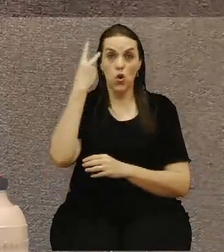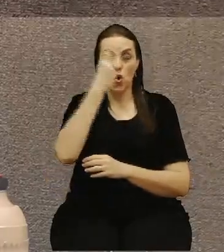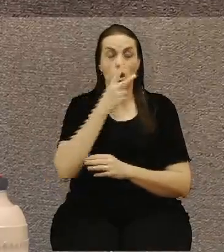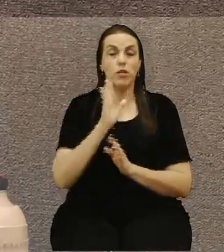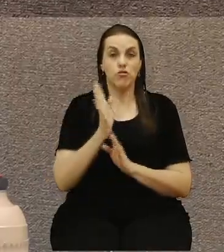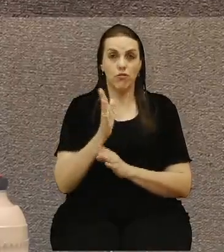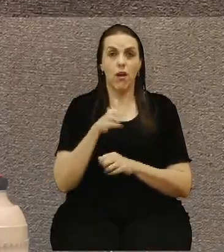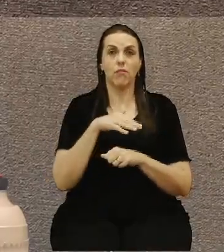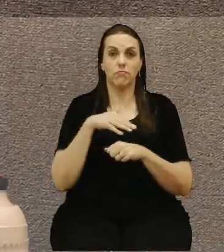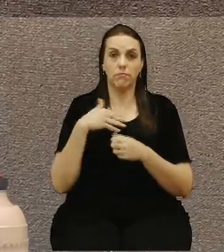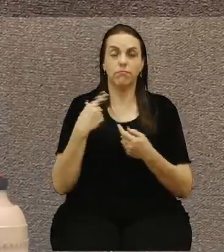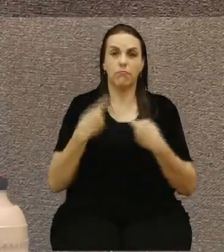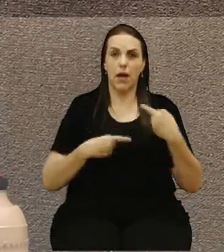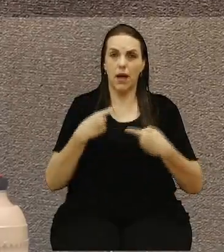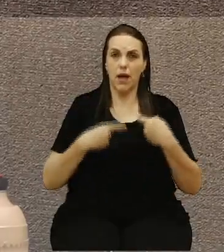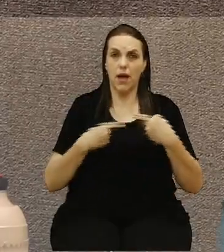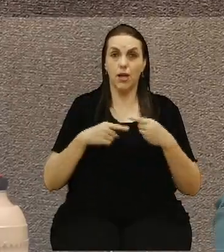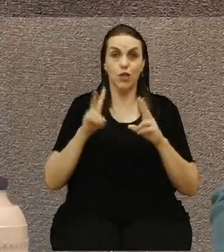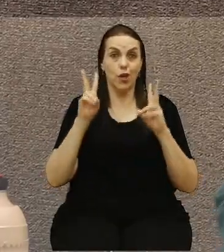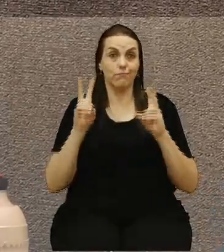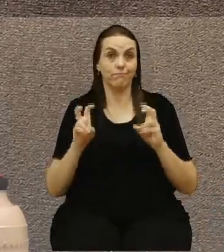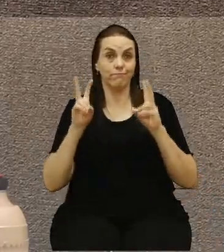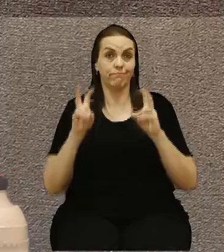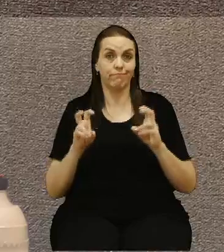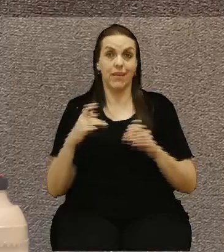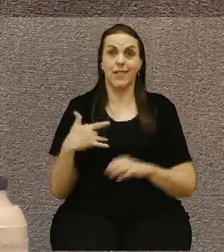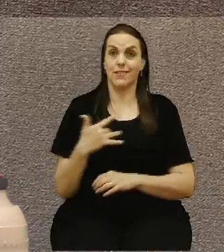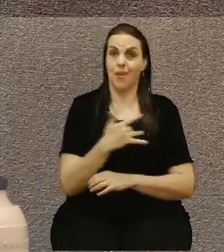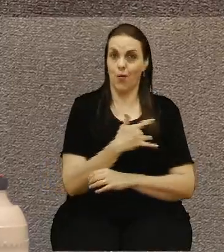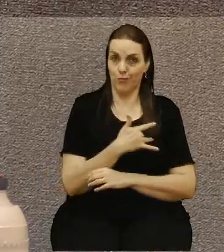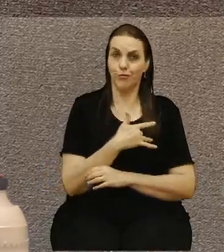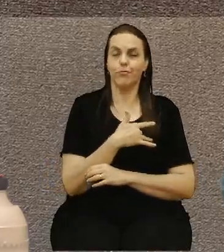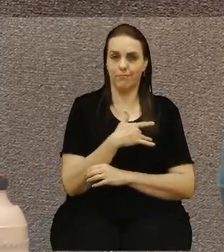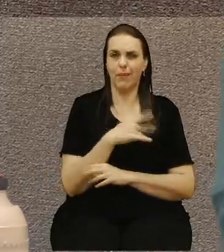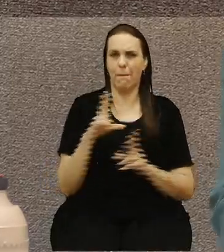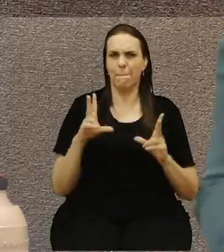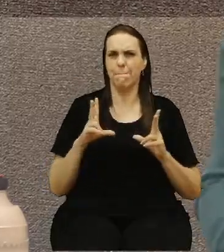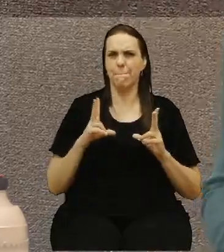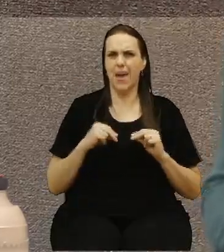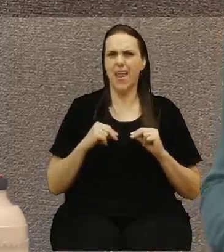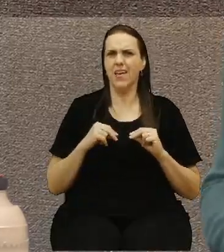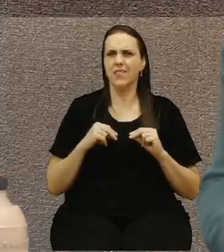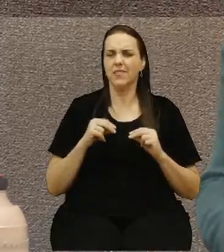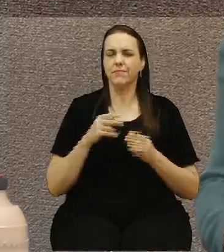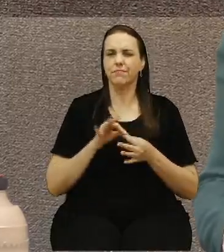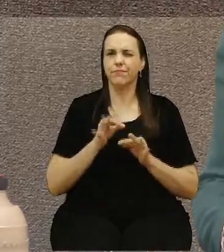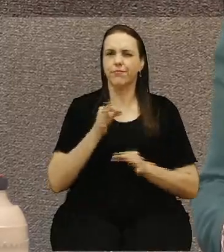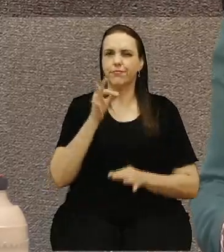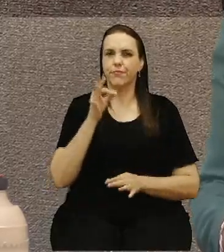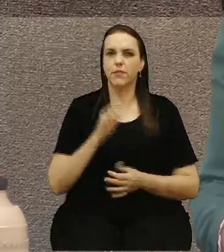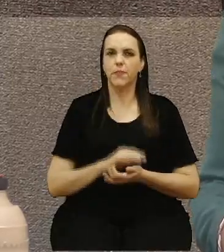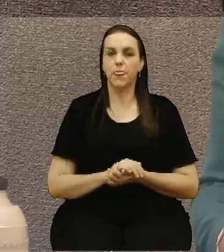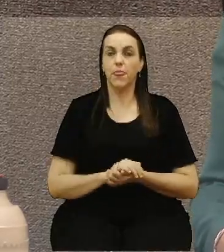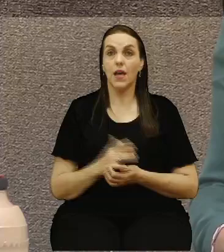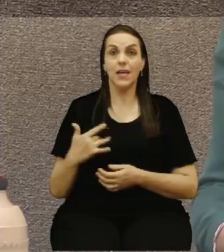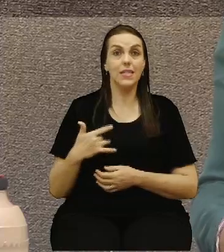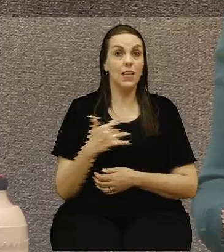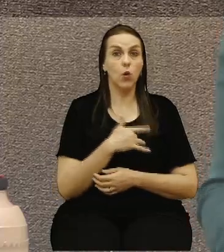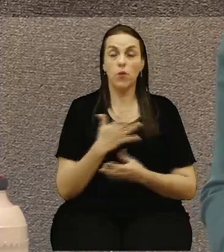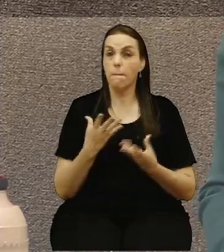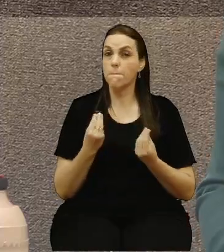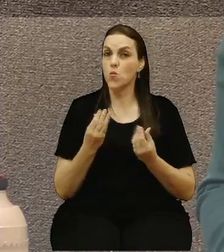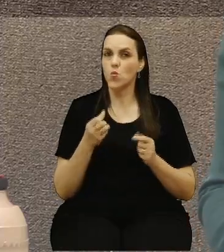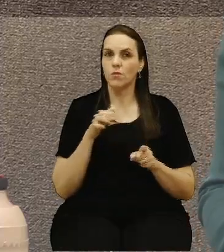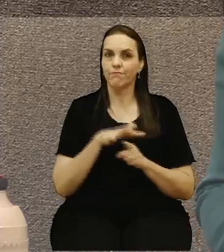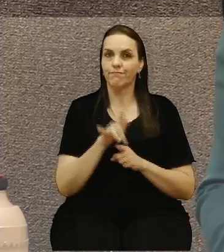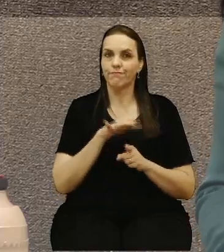praticamente somente com essa discussão, mas saúde merece que a gente fale bastante sobre ela. Saúde tem muitas demandas,